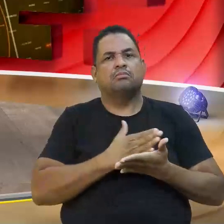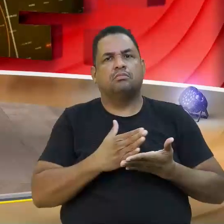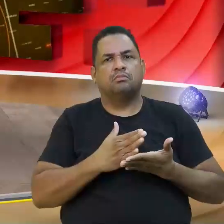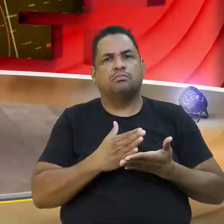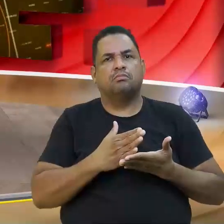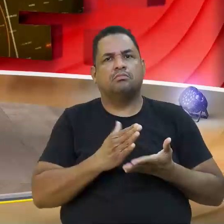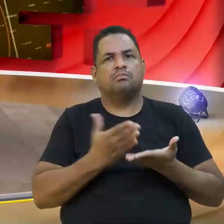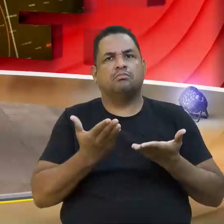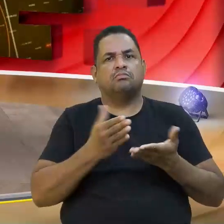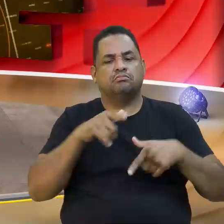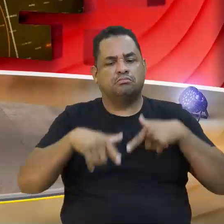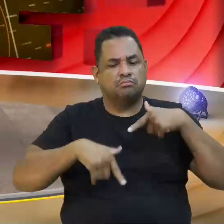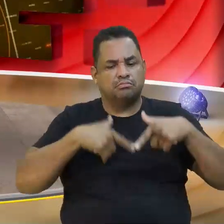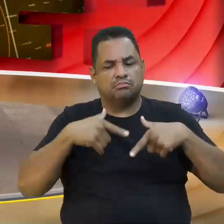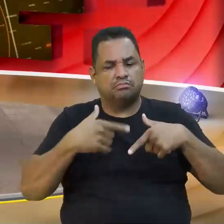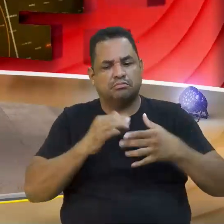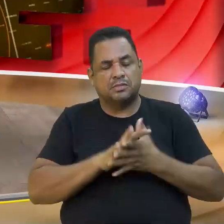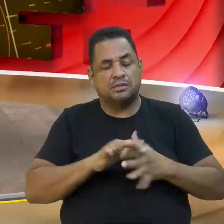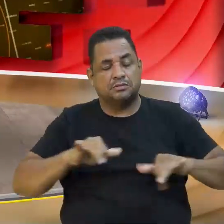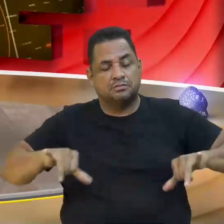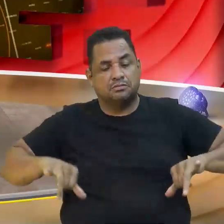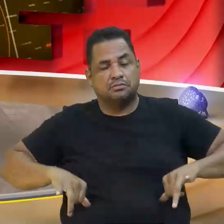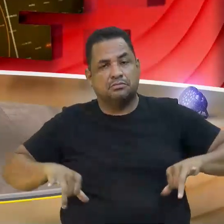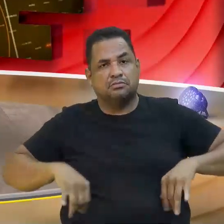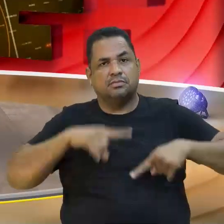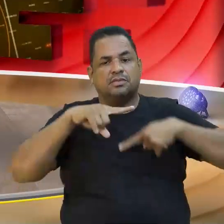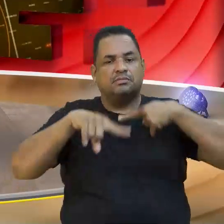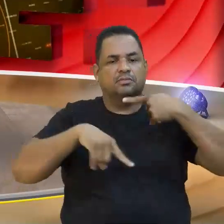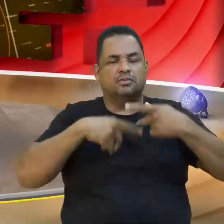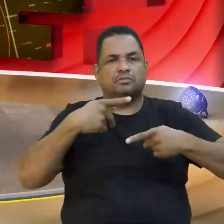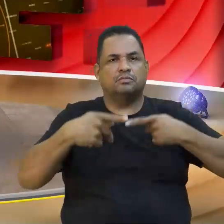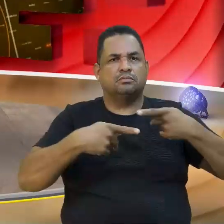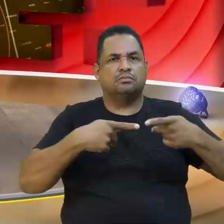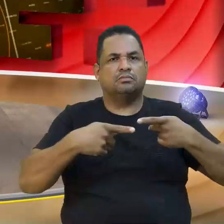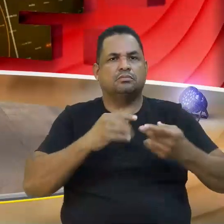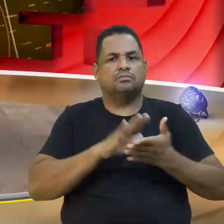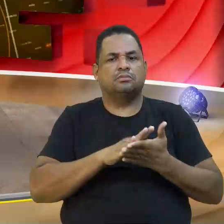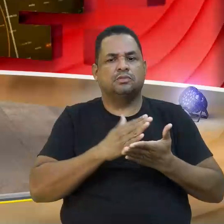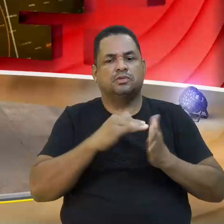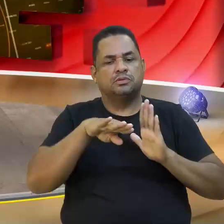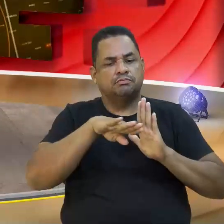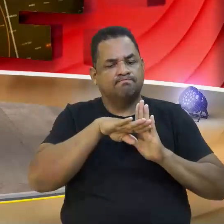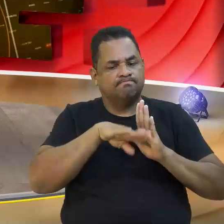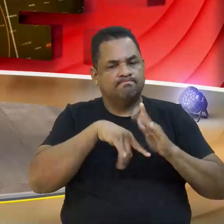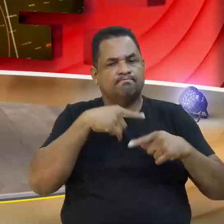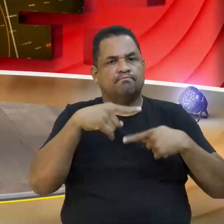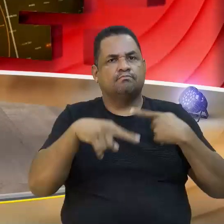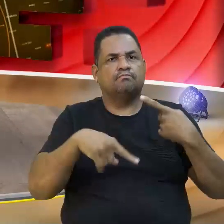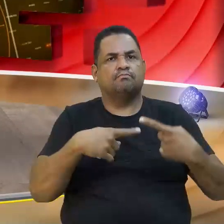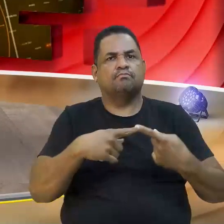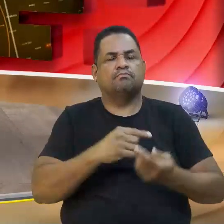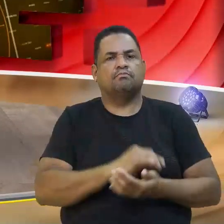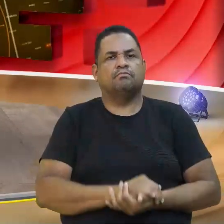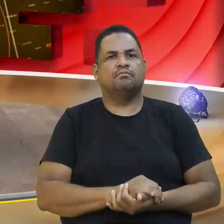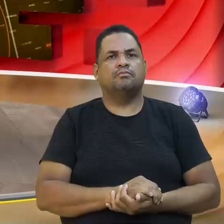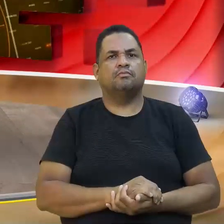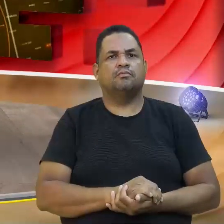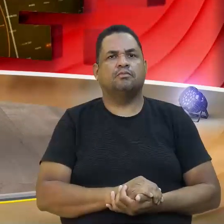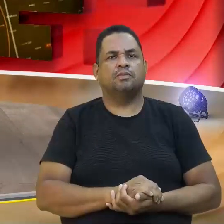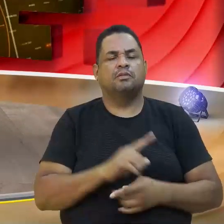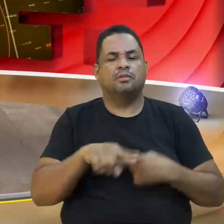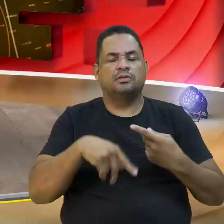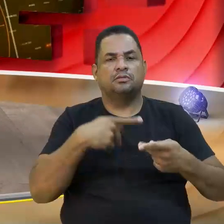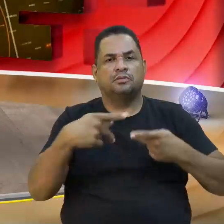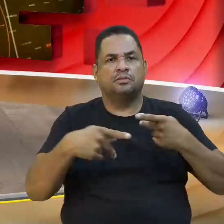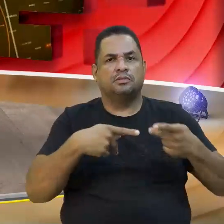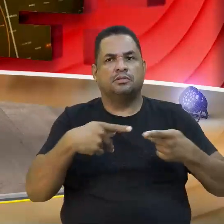labuta, aí começa o sofrimento. Depois do planejamento, a gente vai para uma outra etapa. E agora depois de planejar, né, de